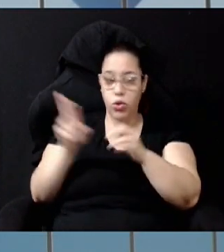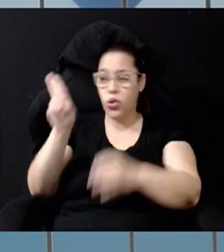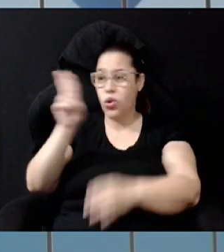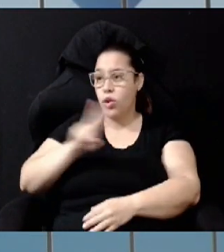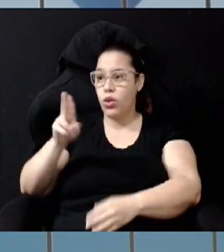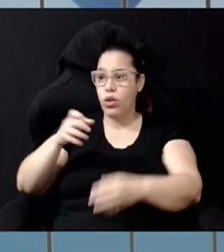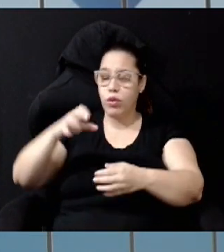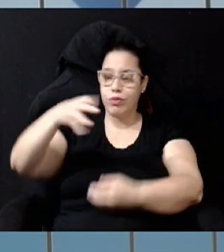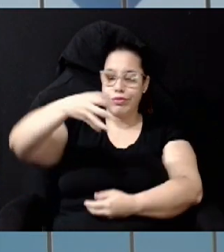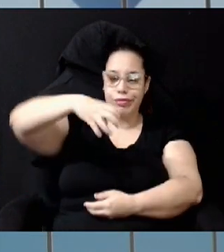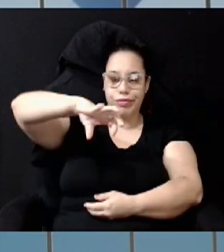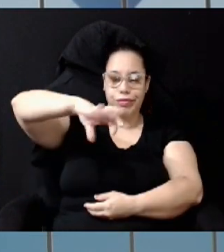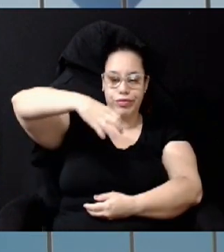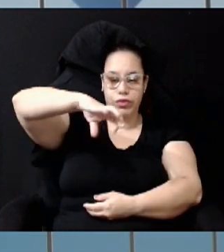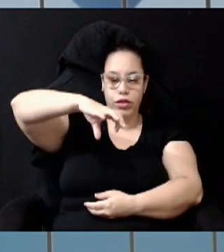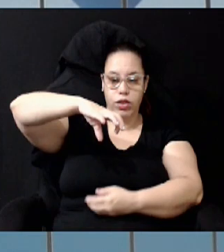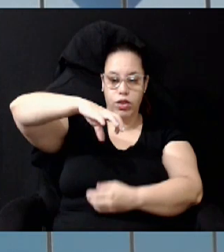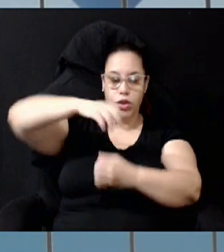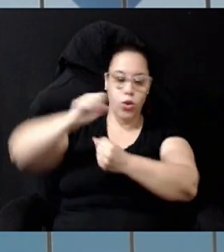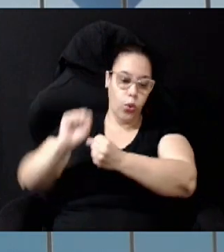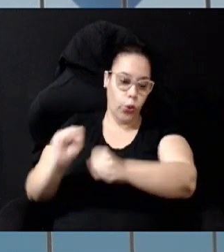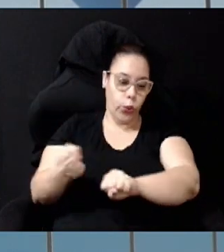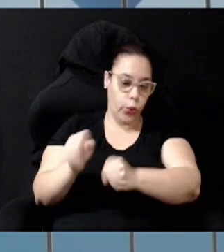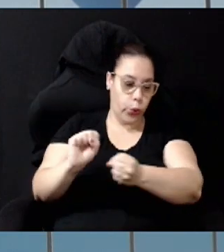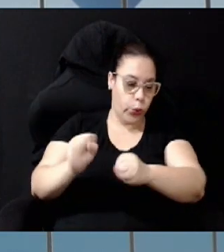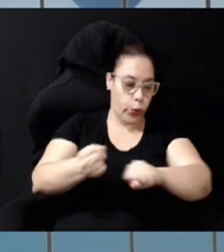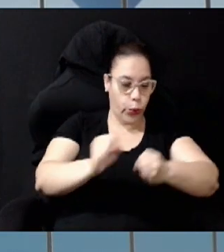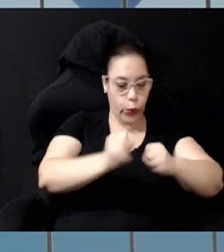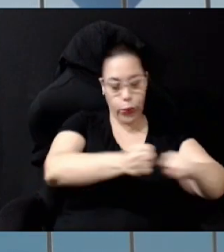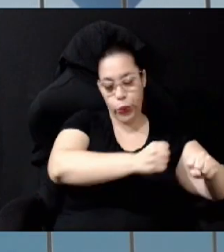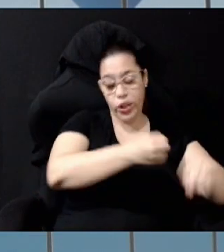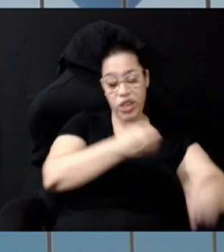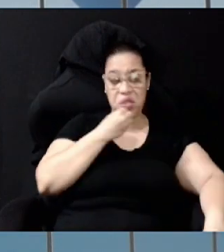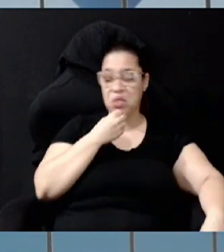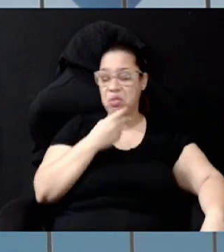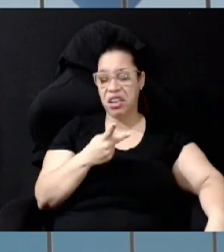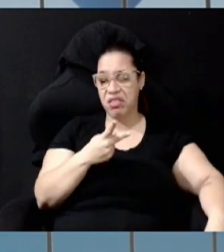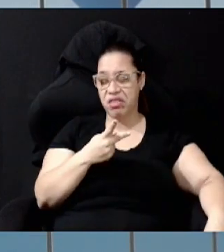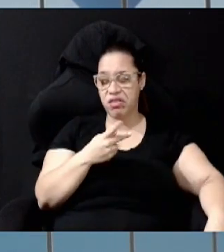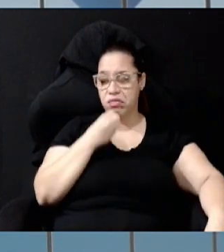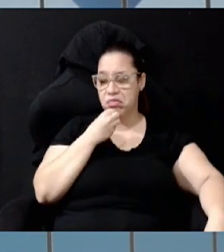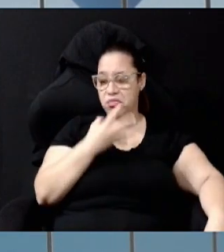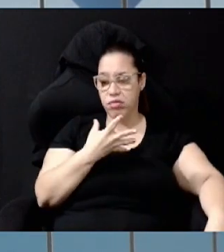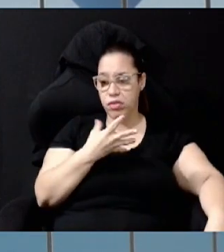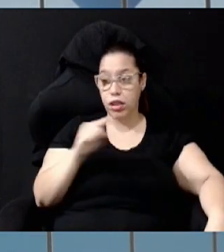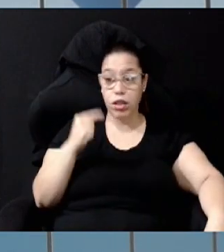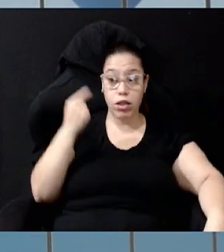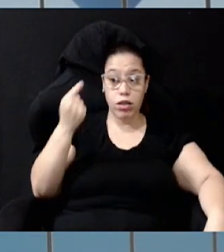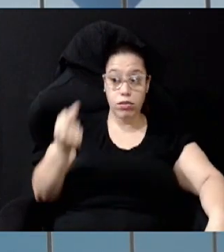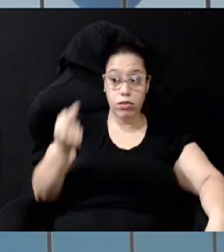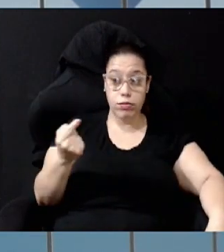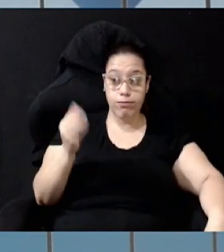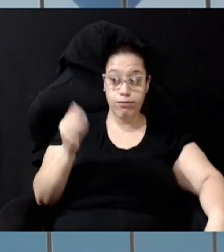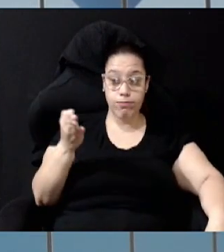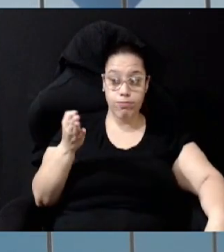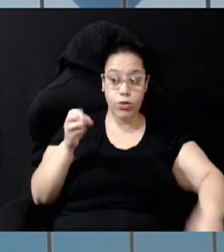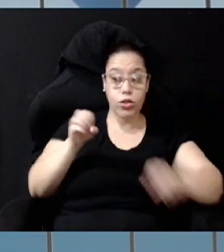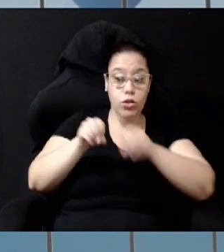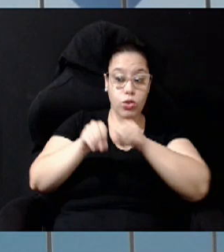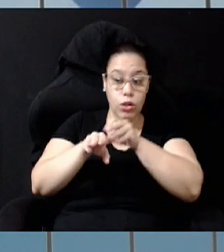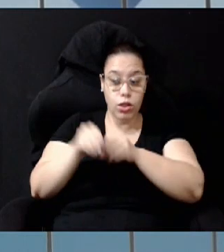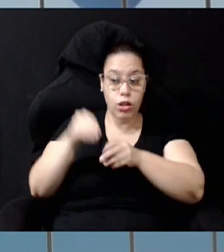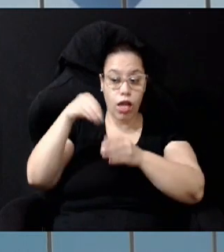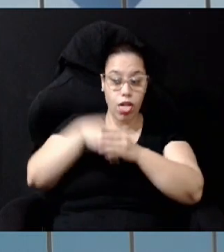torneira, varrer com água o quintal, que estava tudo bem. Mas a geração posterior, acho que já foi educada dentro das